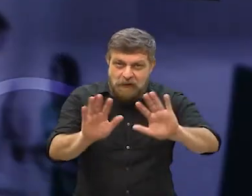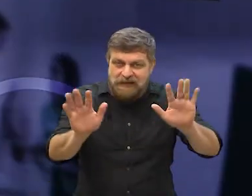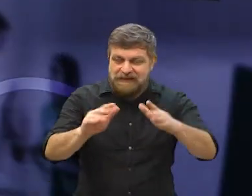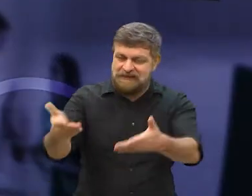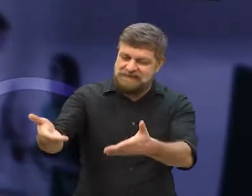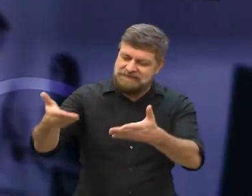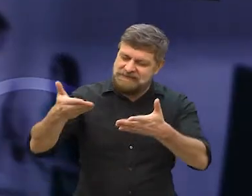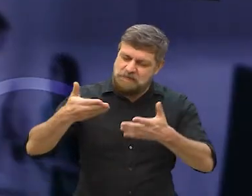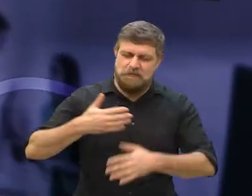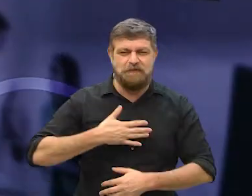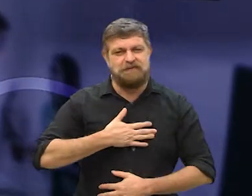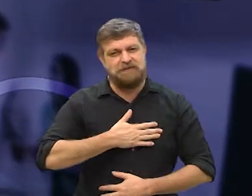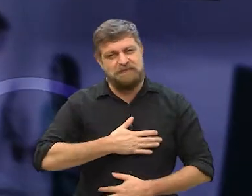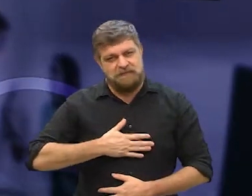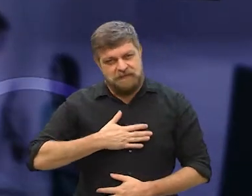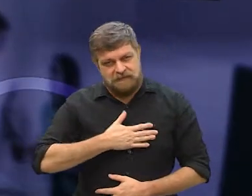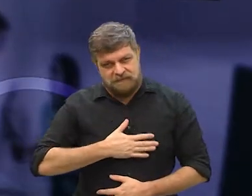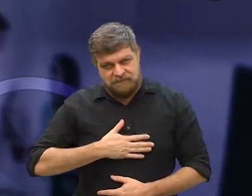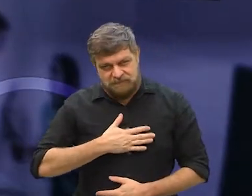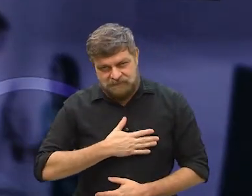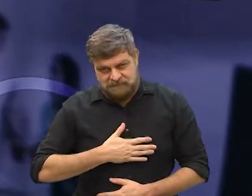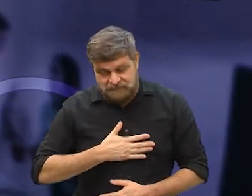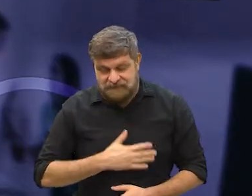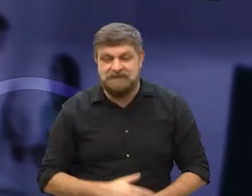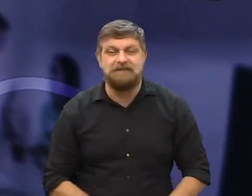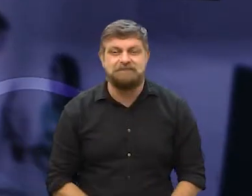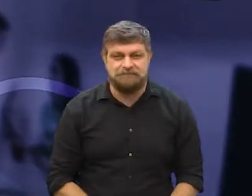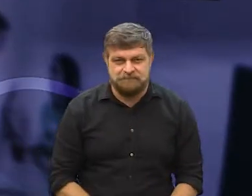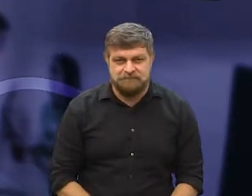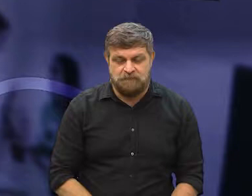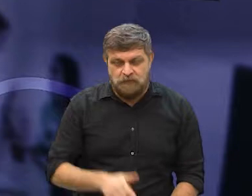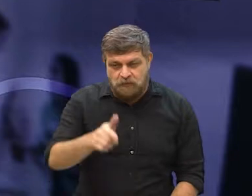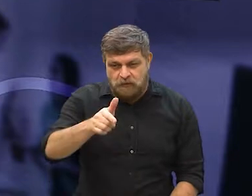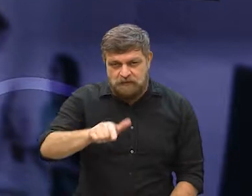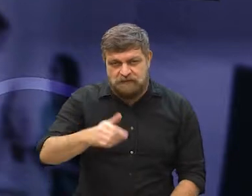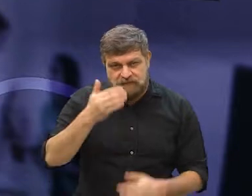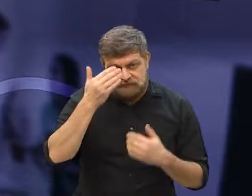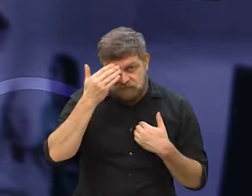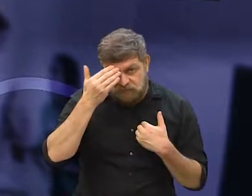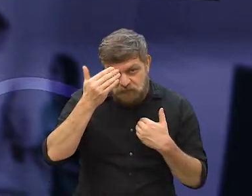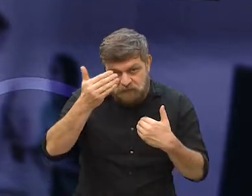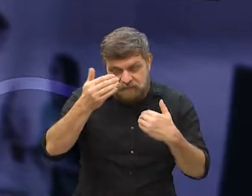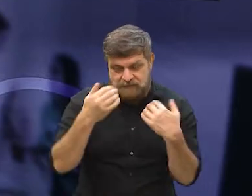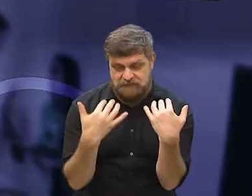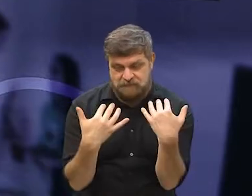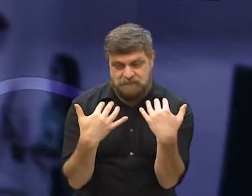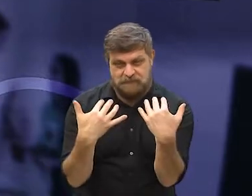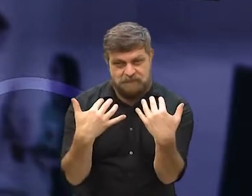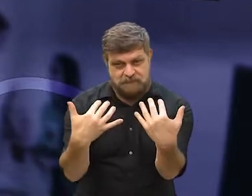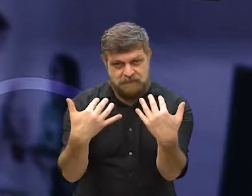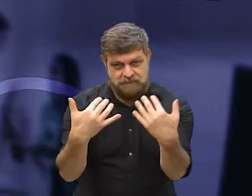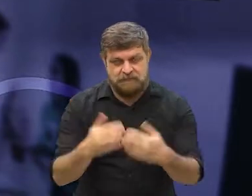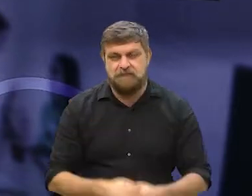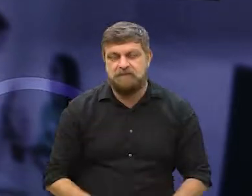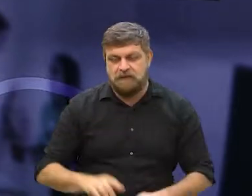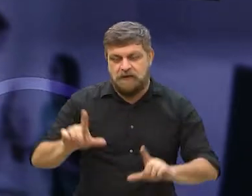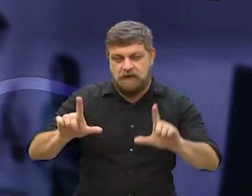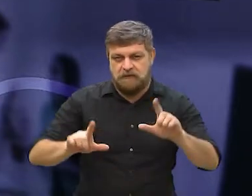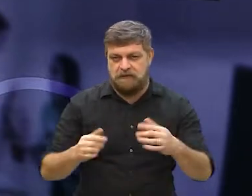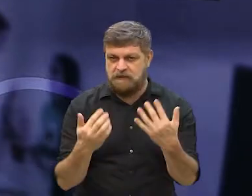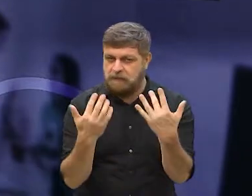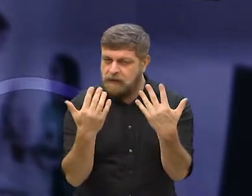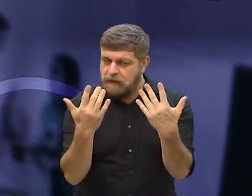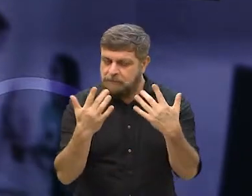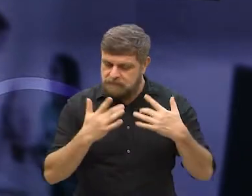Olá, seja muito bem-vindo, seja muito bem-vinda. Mais uma vez, muito obrigada pela sua companhia em mais uma edição do